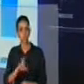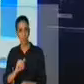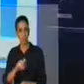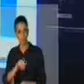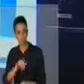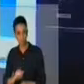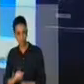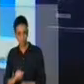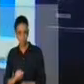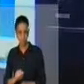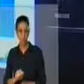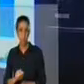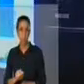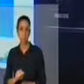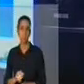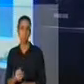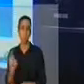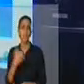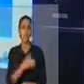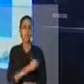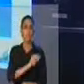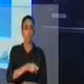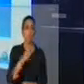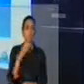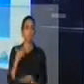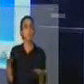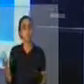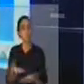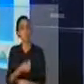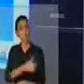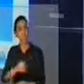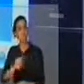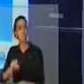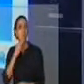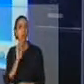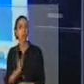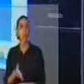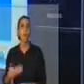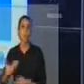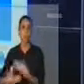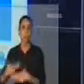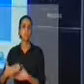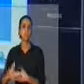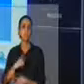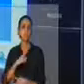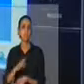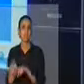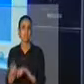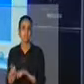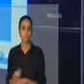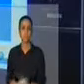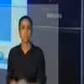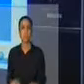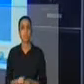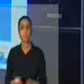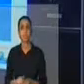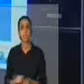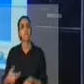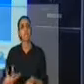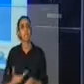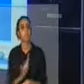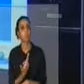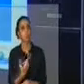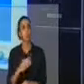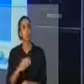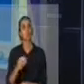de 8 milhões para 10 milhões e meio de procedimentos. E também cirurgias